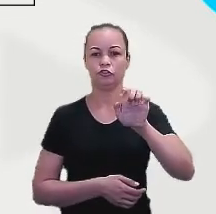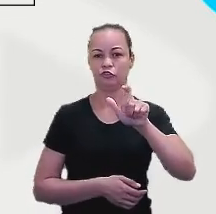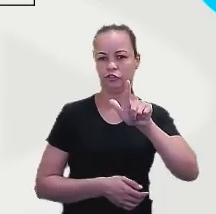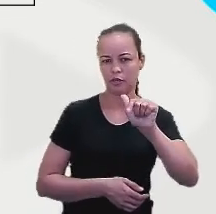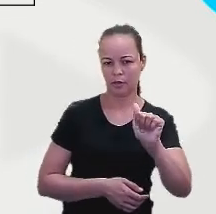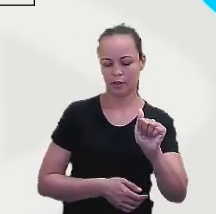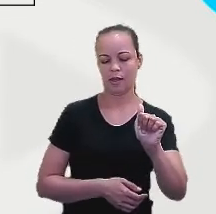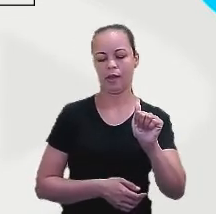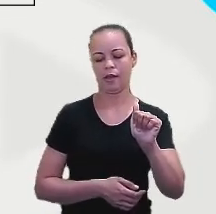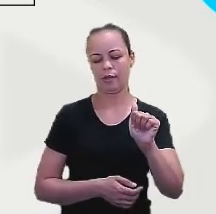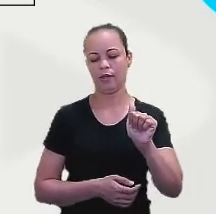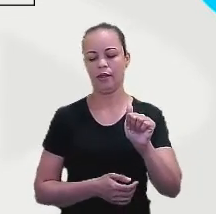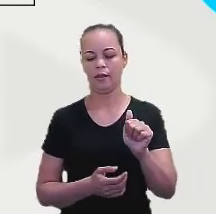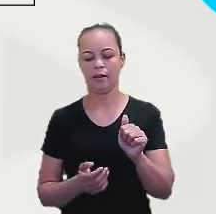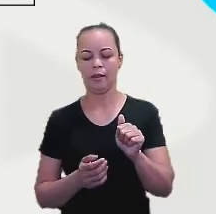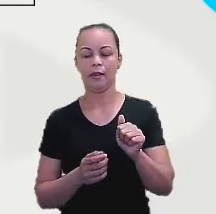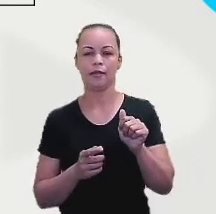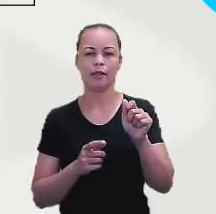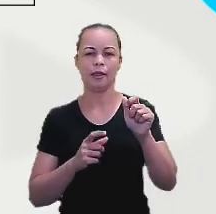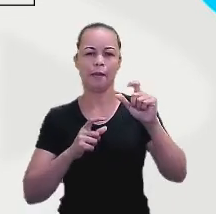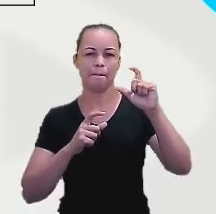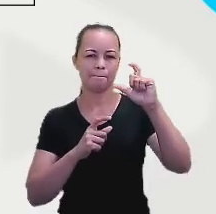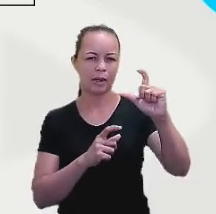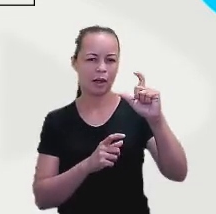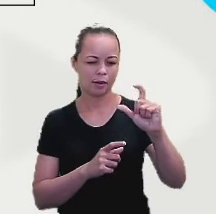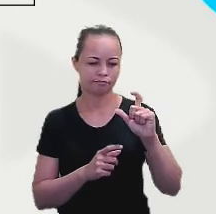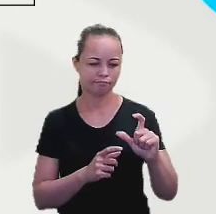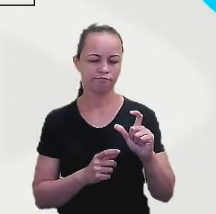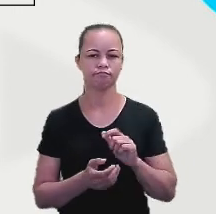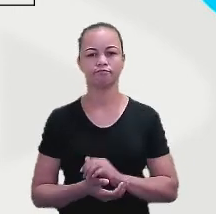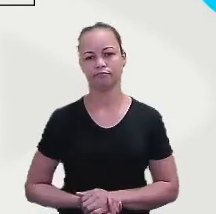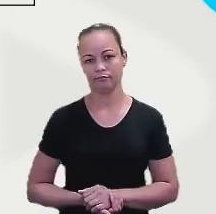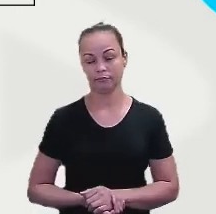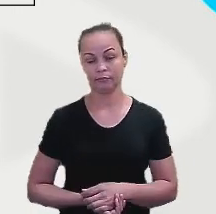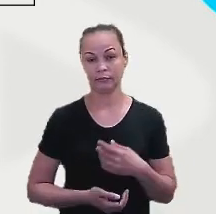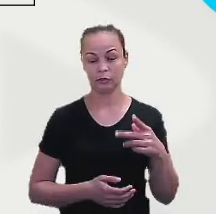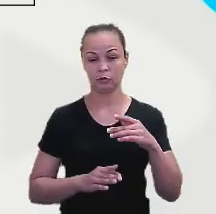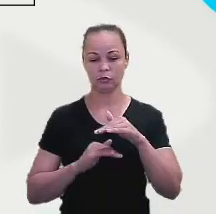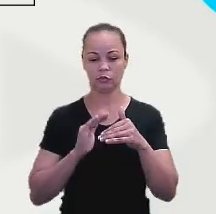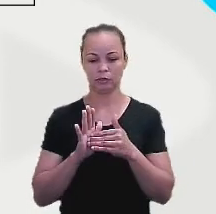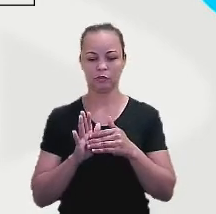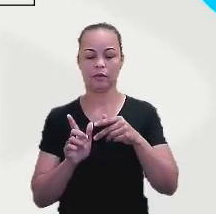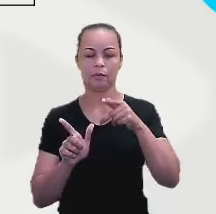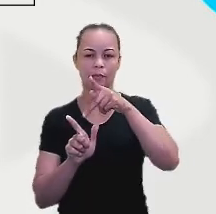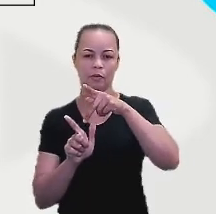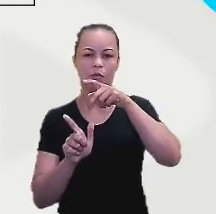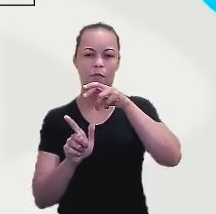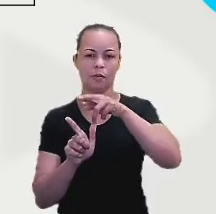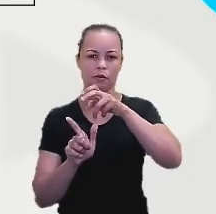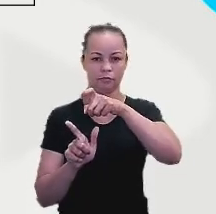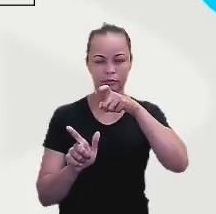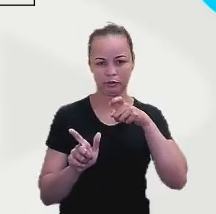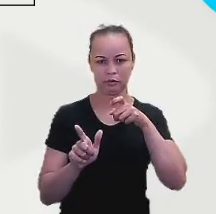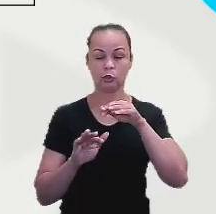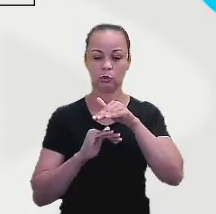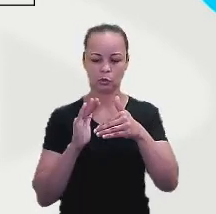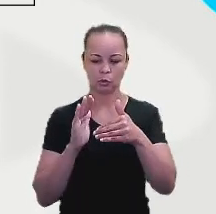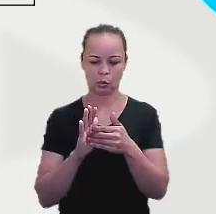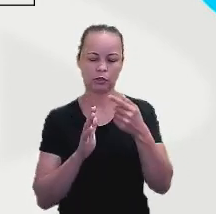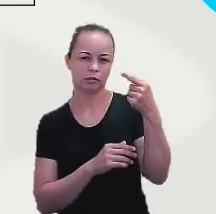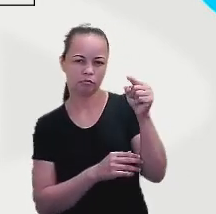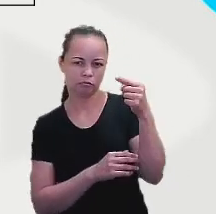da proparoxítona é bastante simples. Todas as palavras que são proparoxítonas, elas são acentuadas, tá